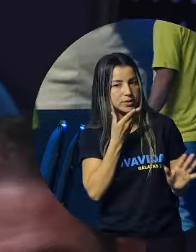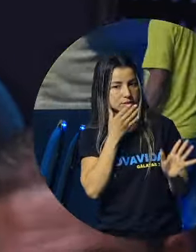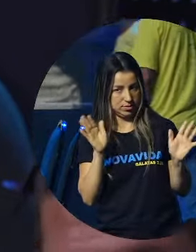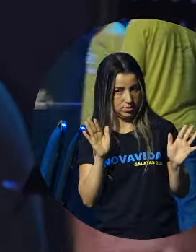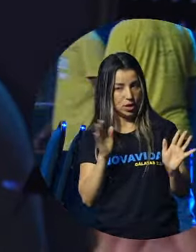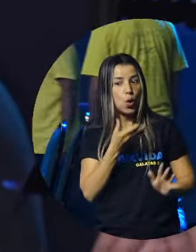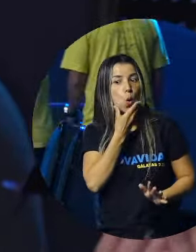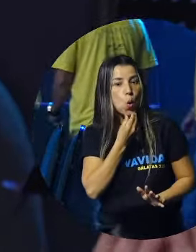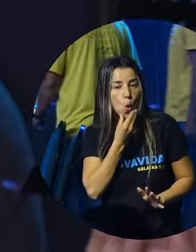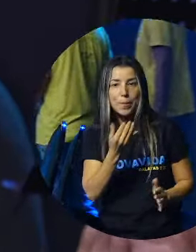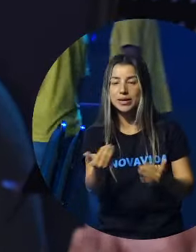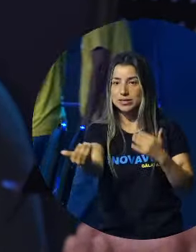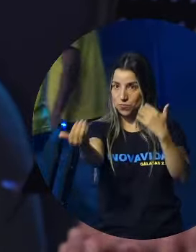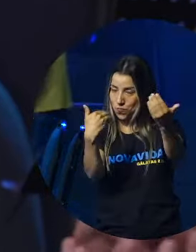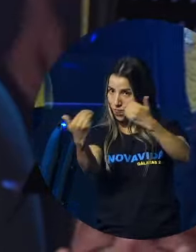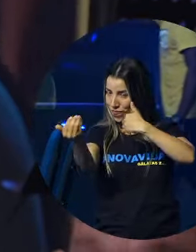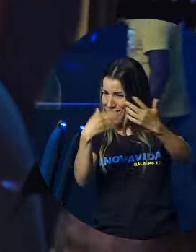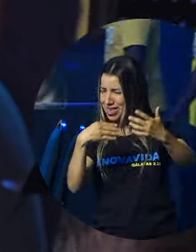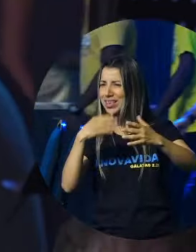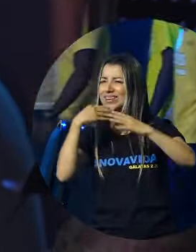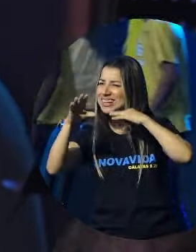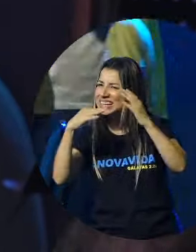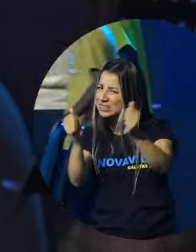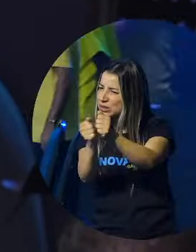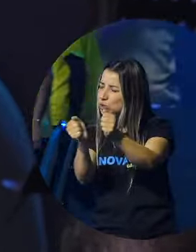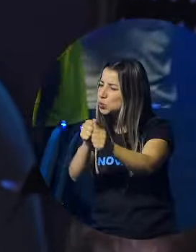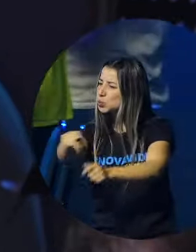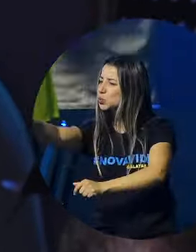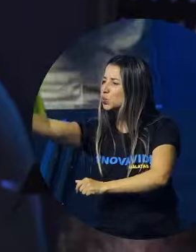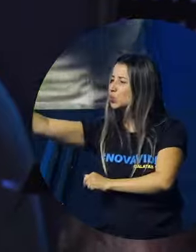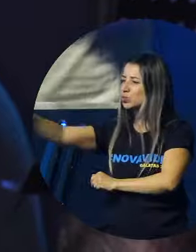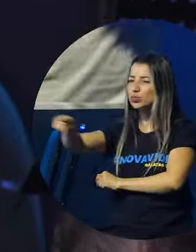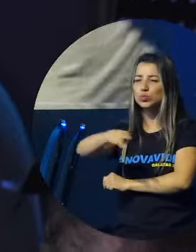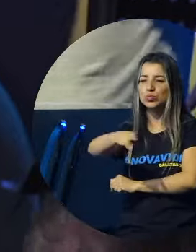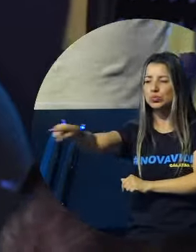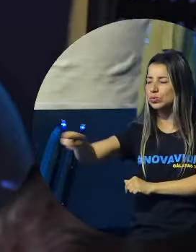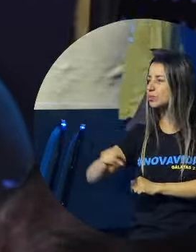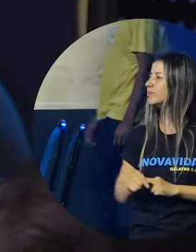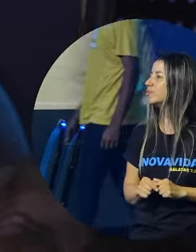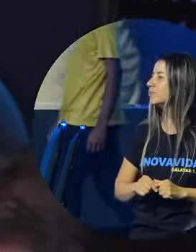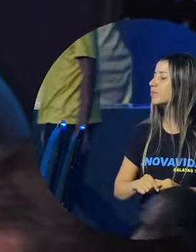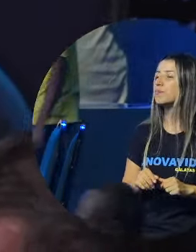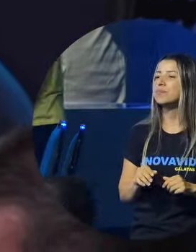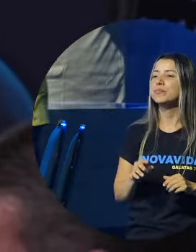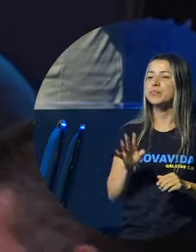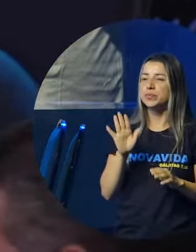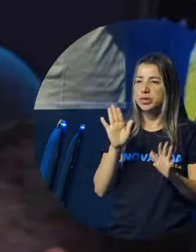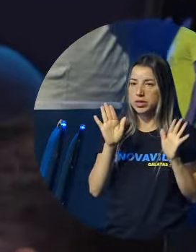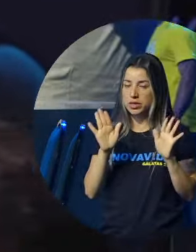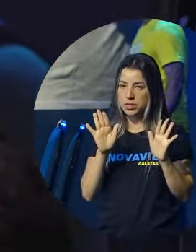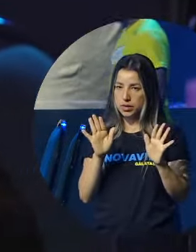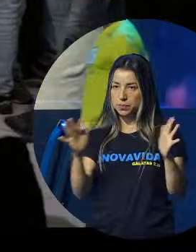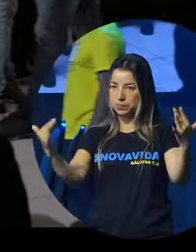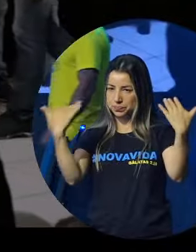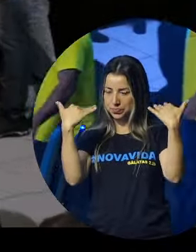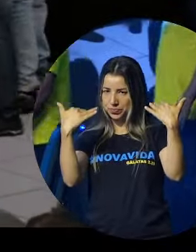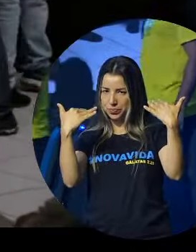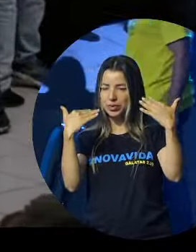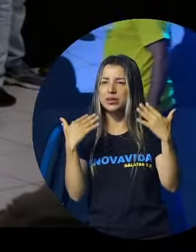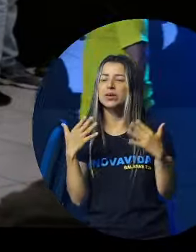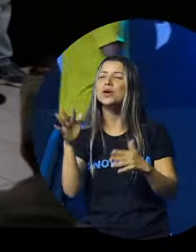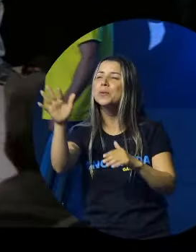do seu lugar e ficar aqui para cantar com eles. Mas olha aqui, só um minuto no som aqui para mim. Eu queria pedir esse auditório